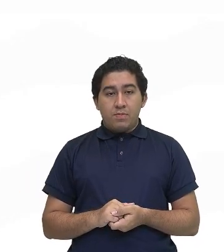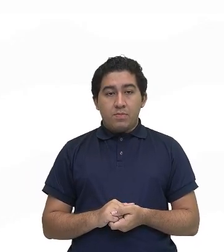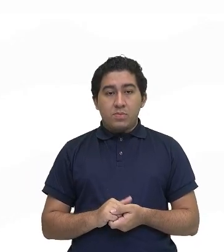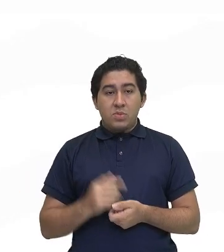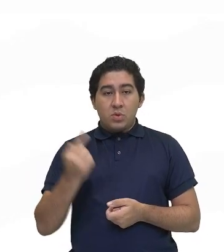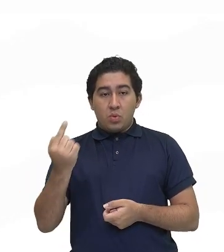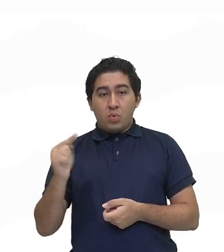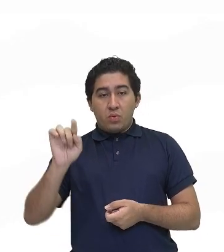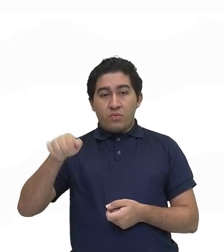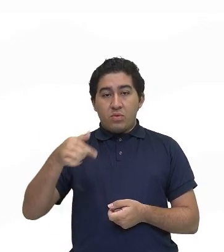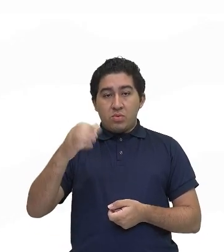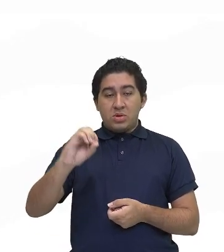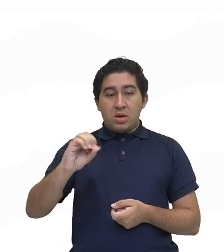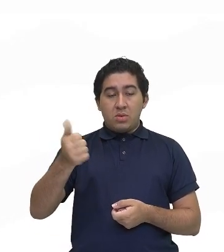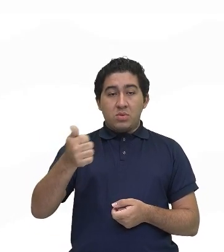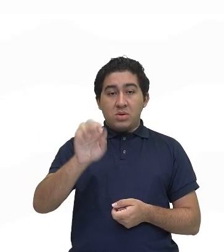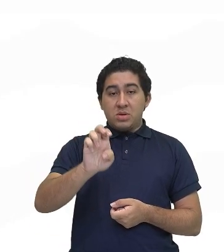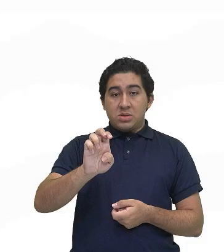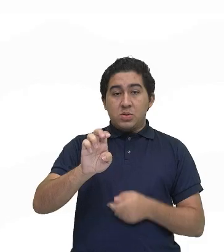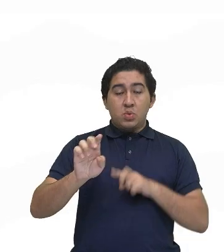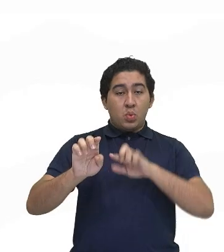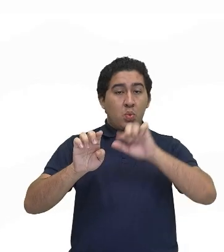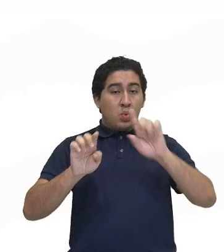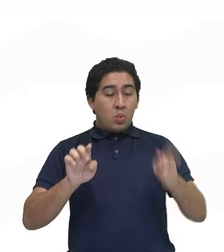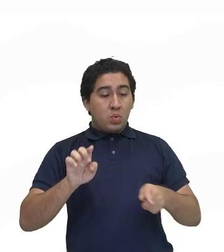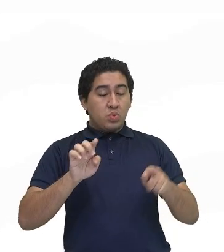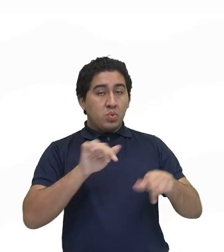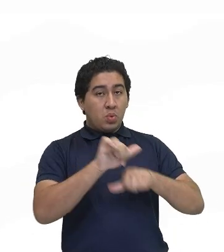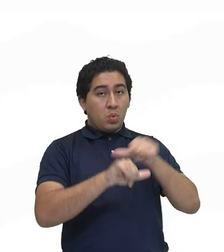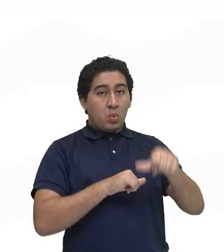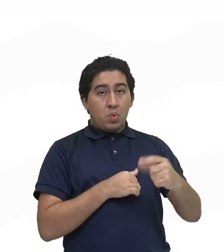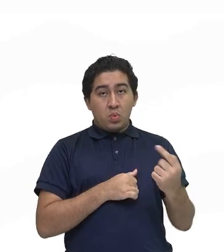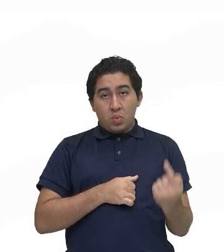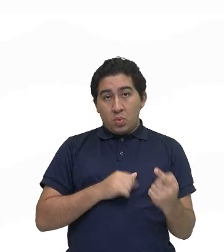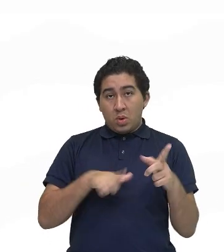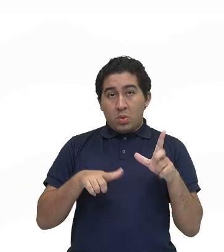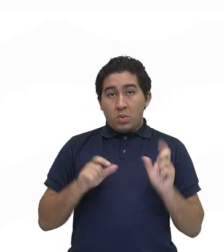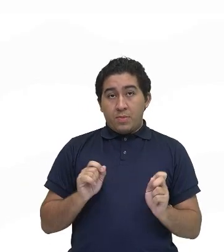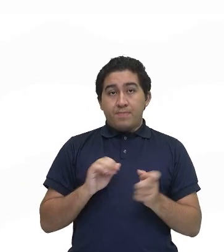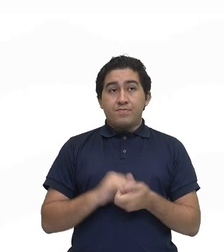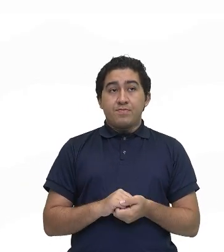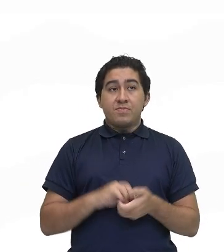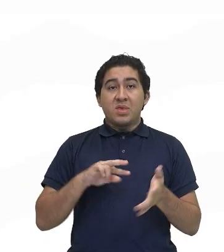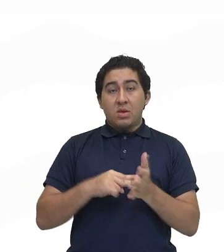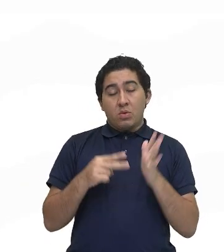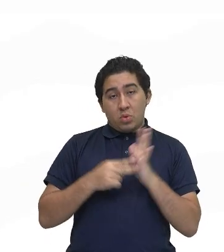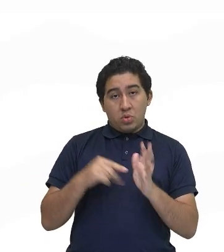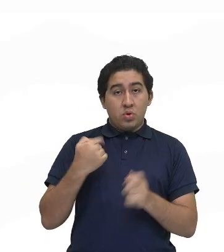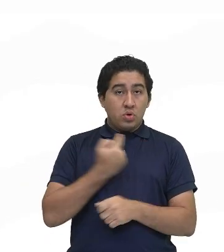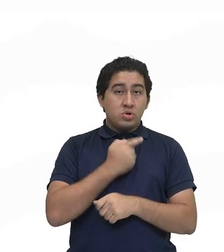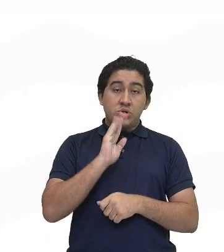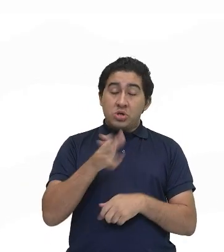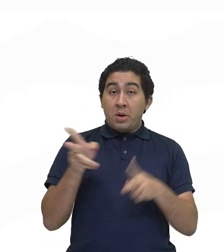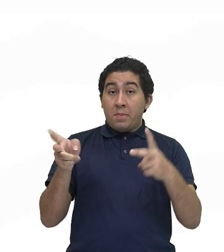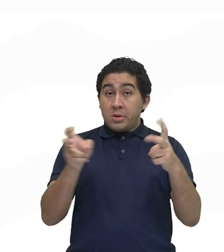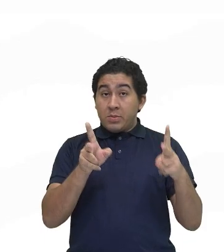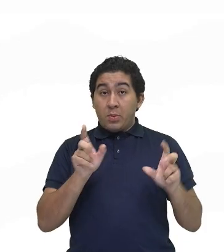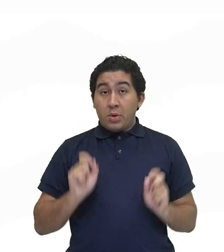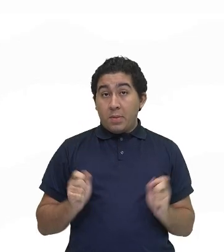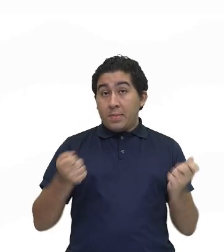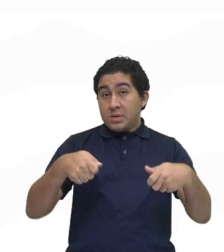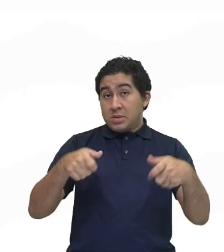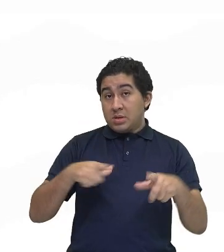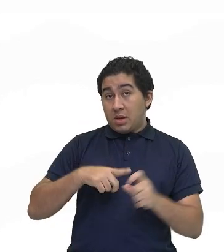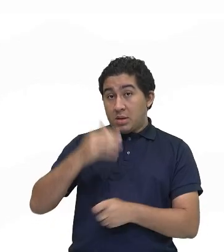1,015. Apareceu aqui 1. Quer dizer o quê? Como a gente já viu, nós já percebemos que